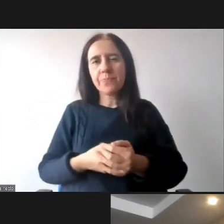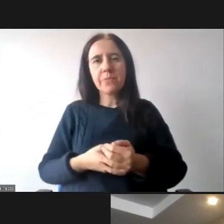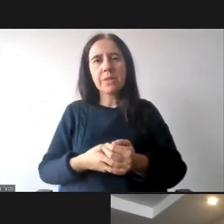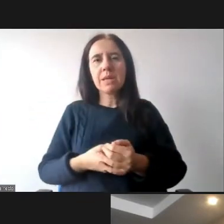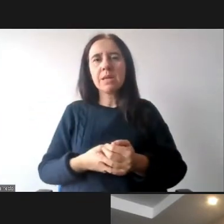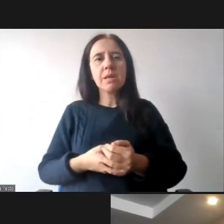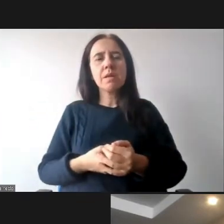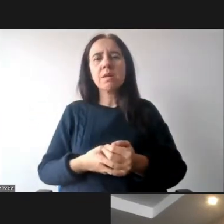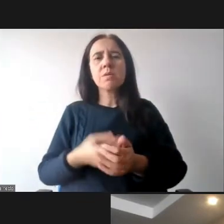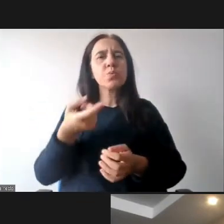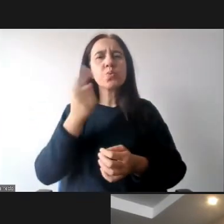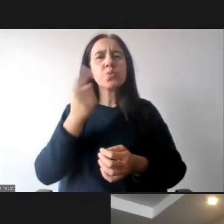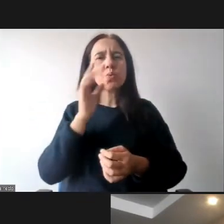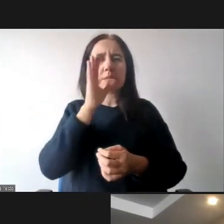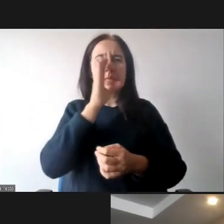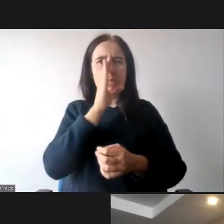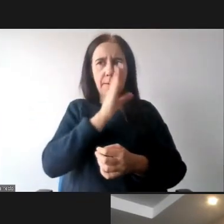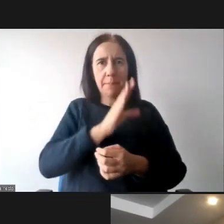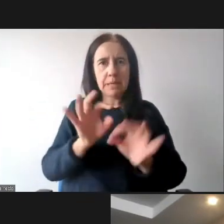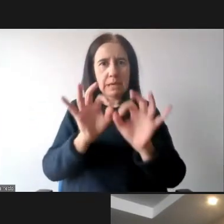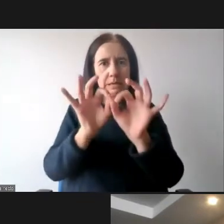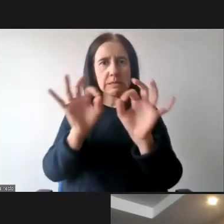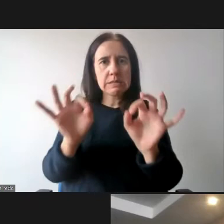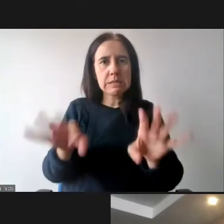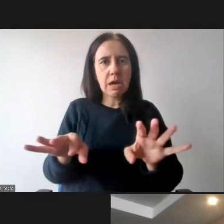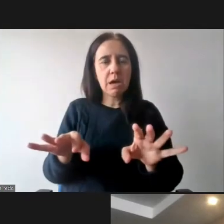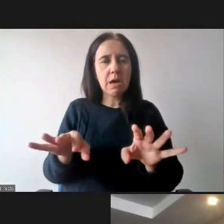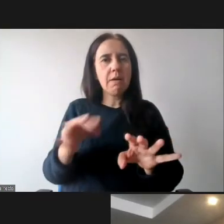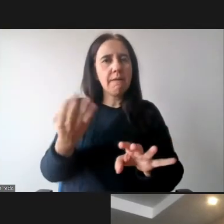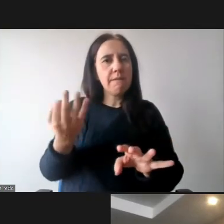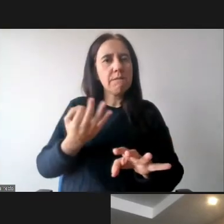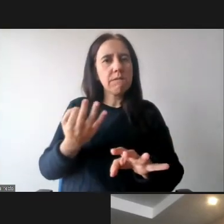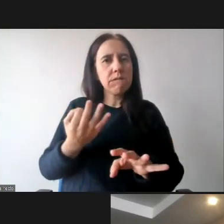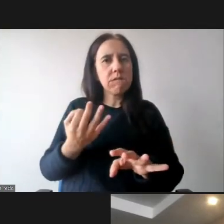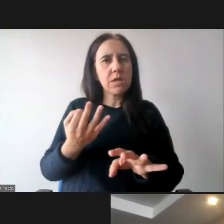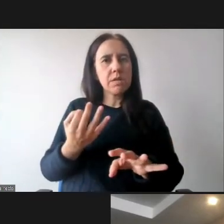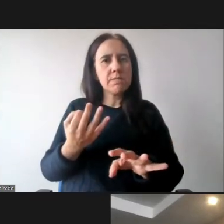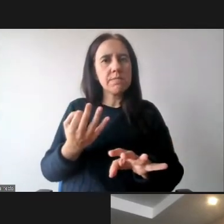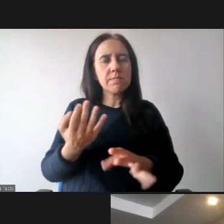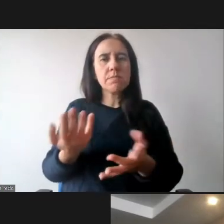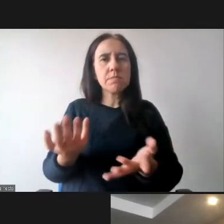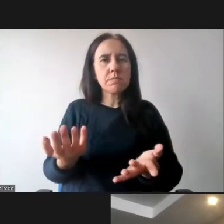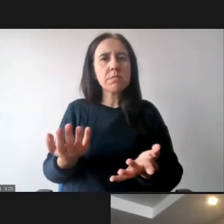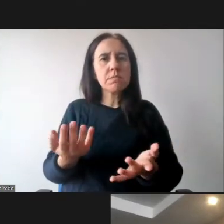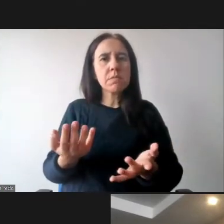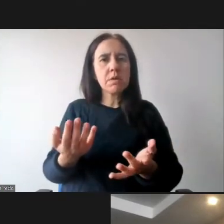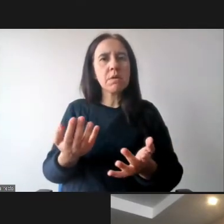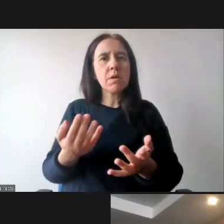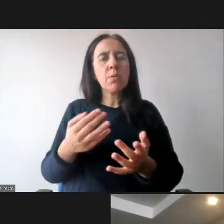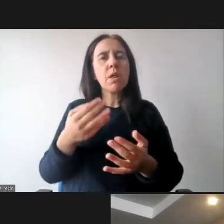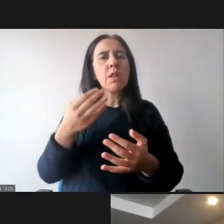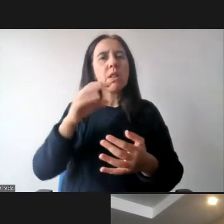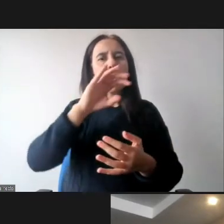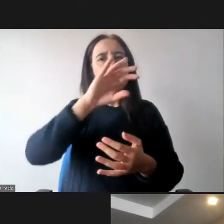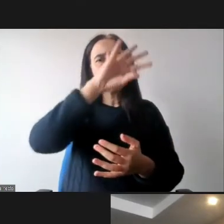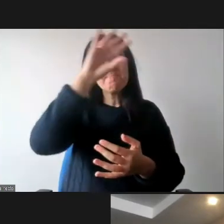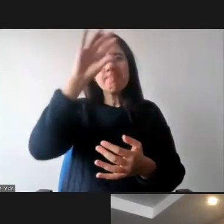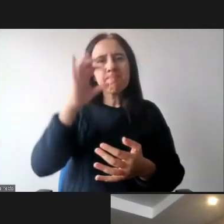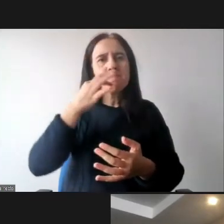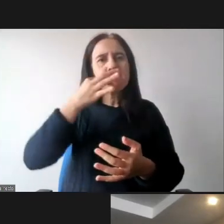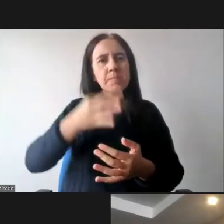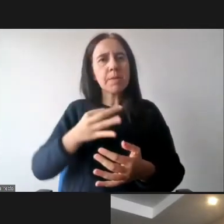significa que ele se aplique exatamente da mesma forma em todos os ordenamentos, porque há aqui variações